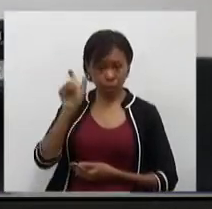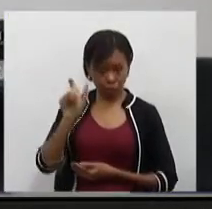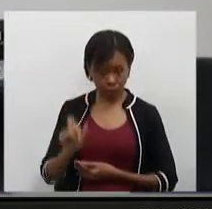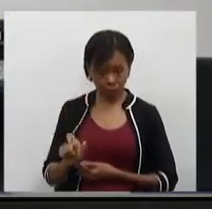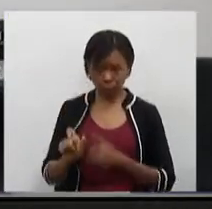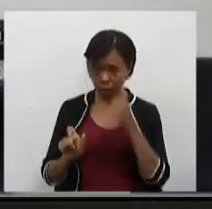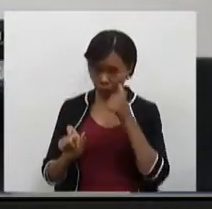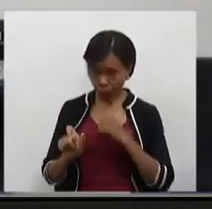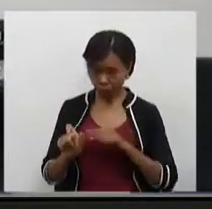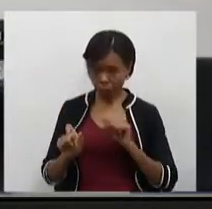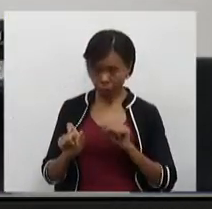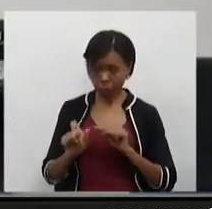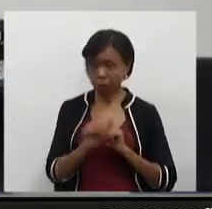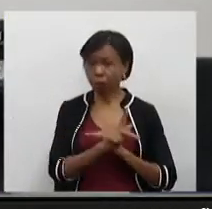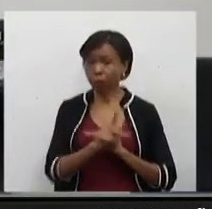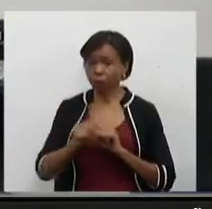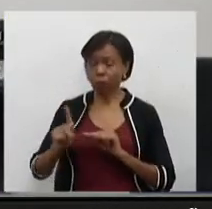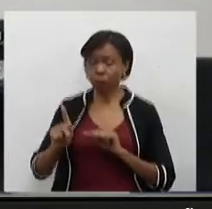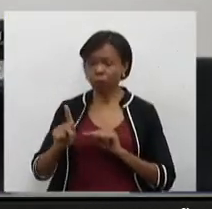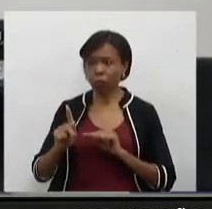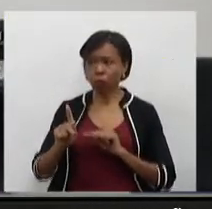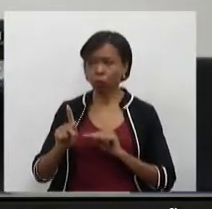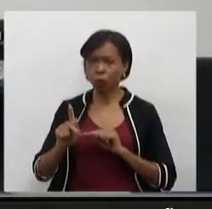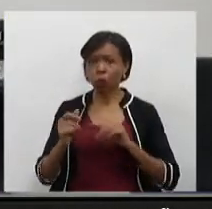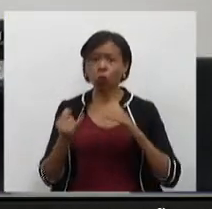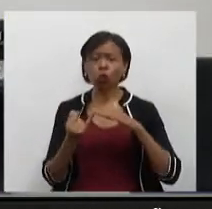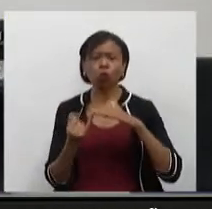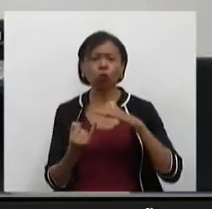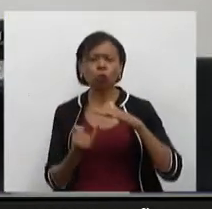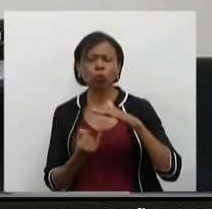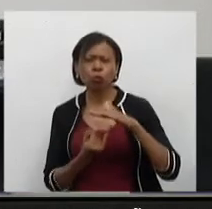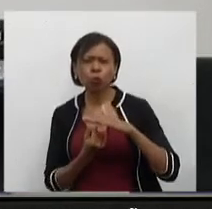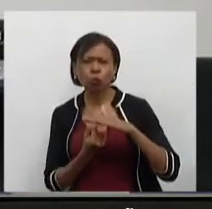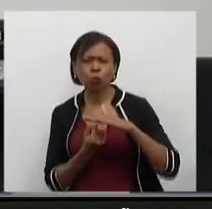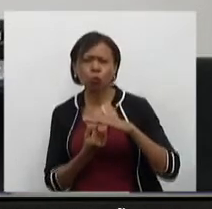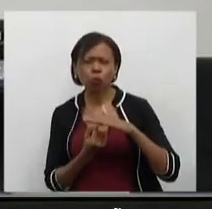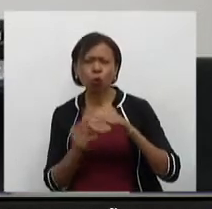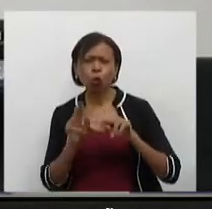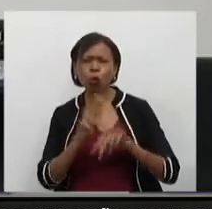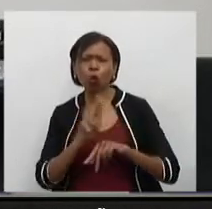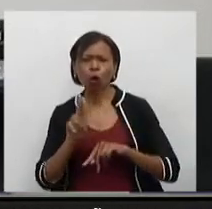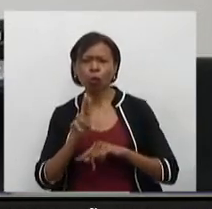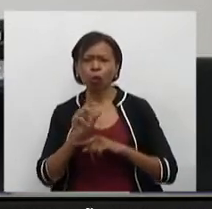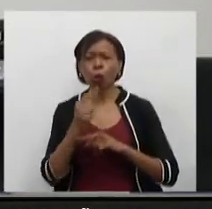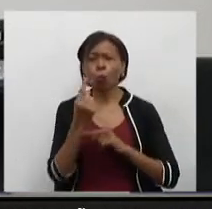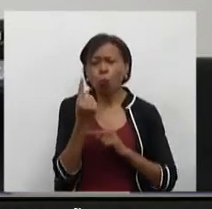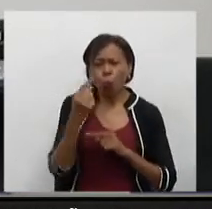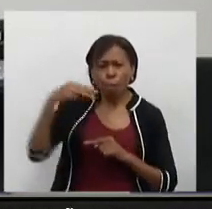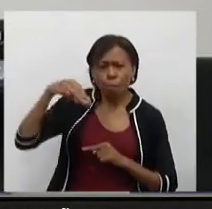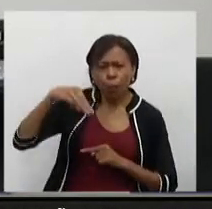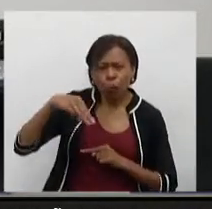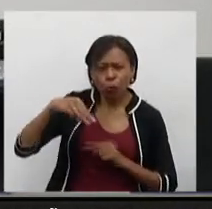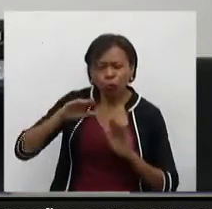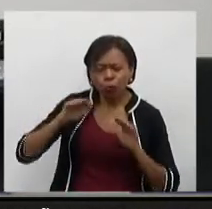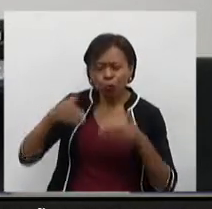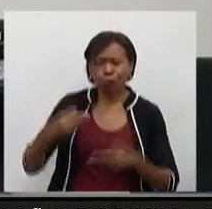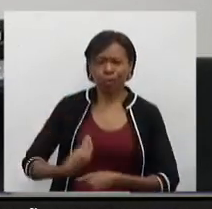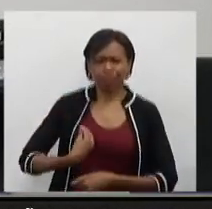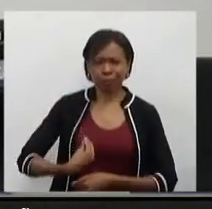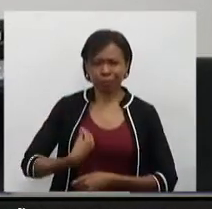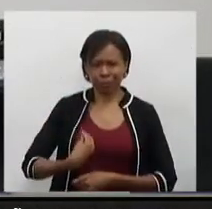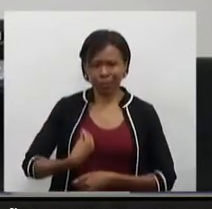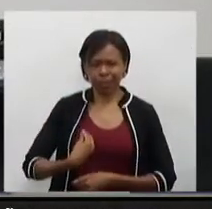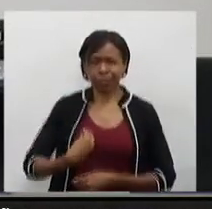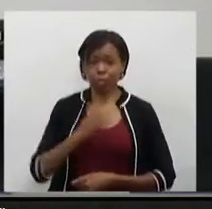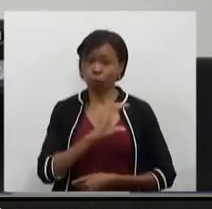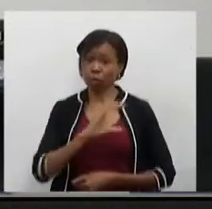é presidente do Instituto Um Minuto pela Vida e coordenadora de ações sobre doenças raras no